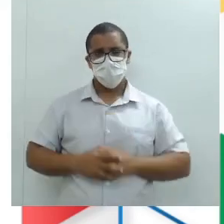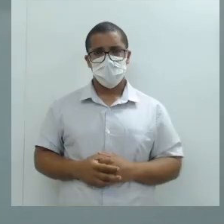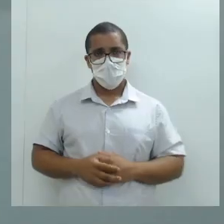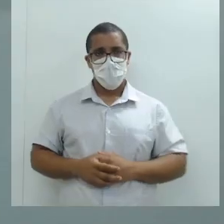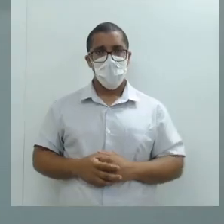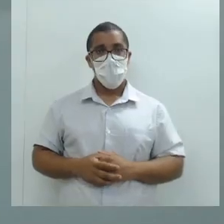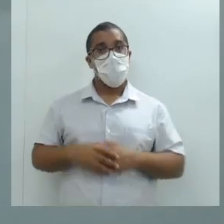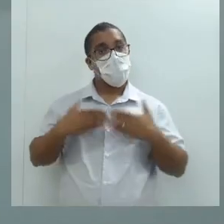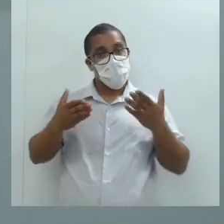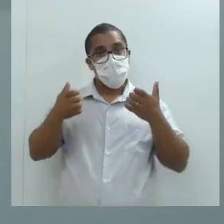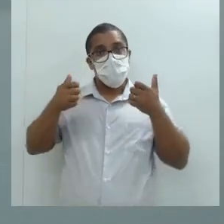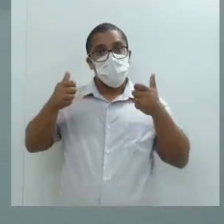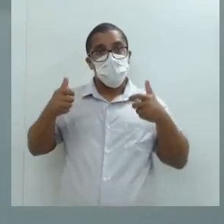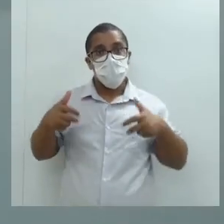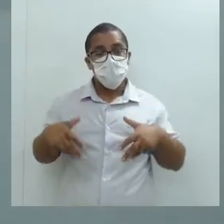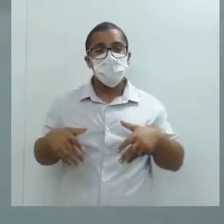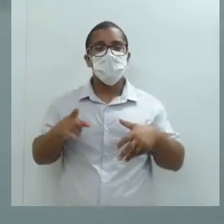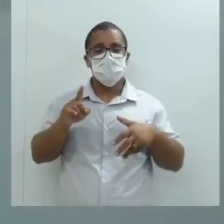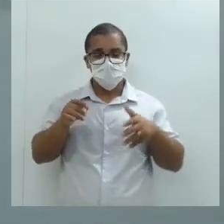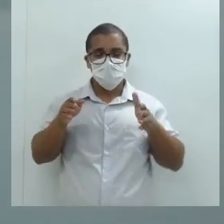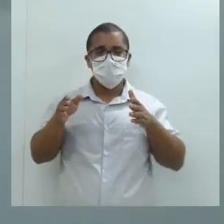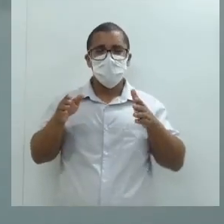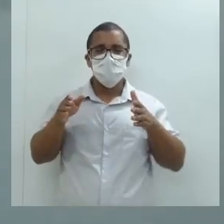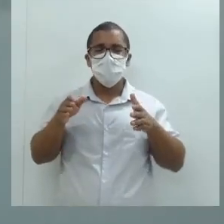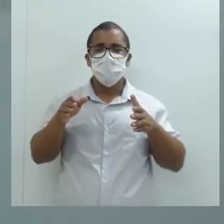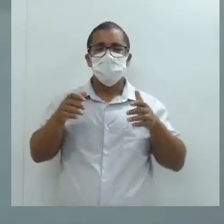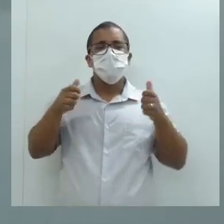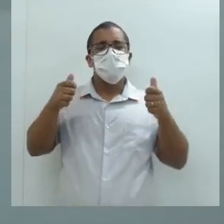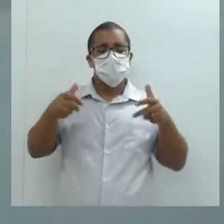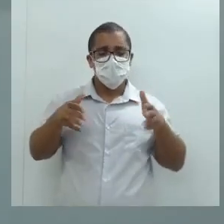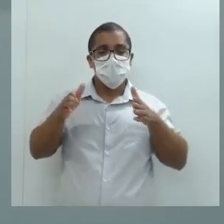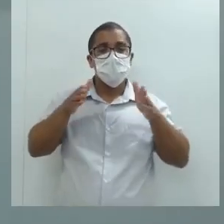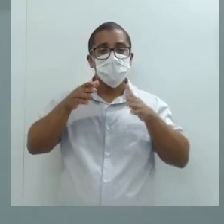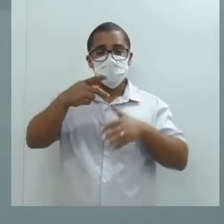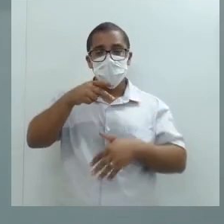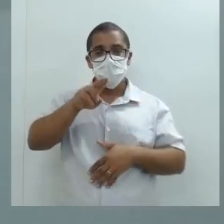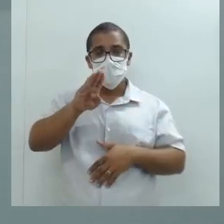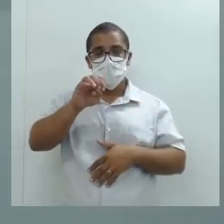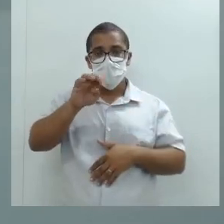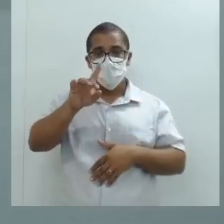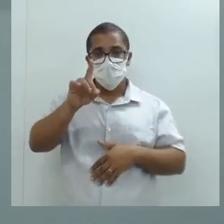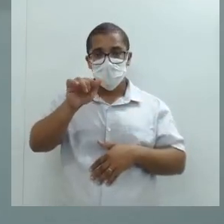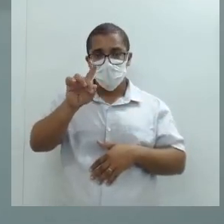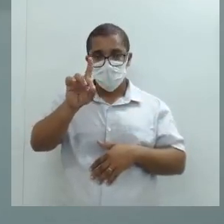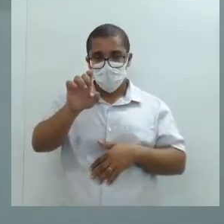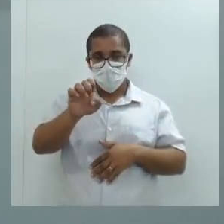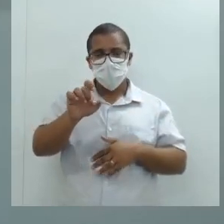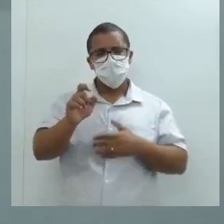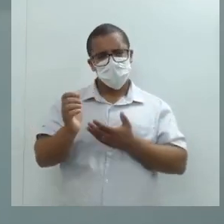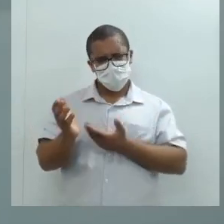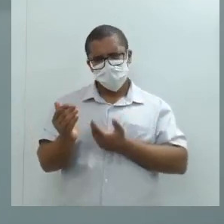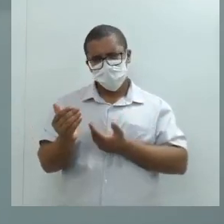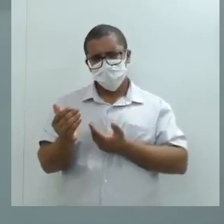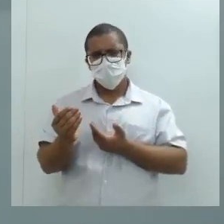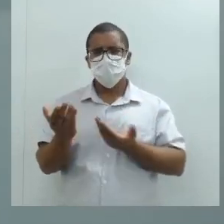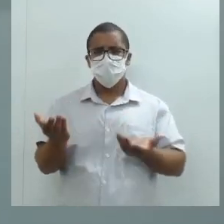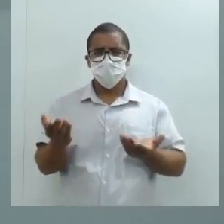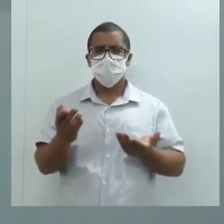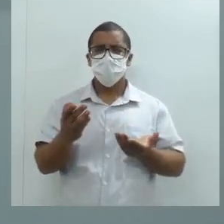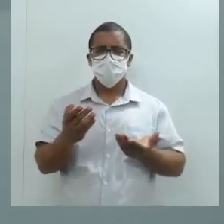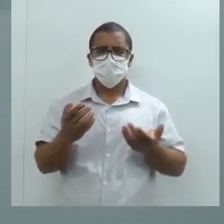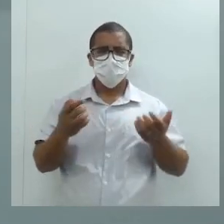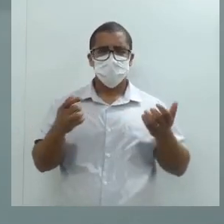Então, quando se fala dessa questão da puberdade, da adolescência,